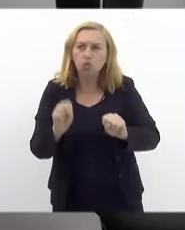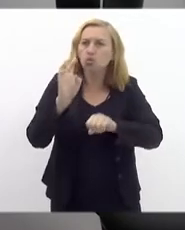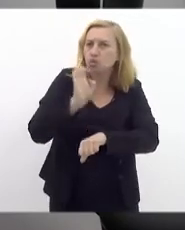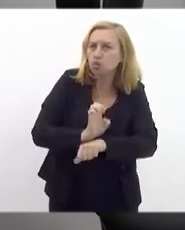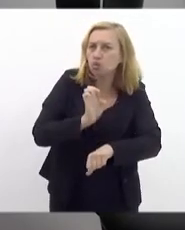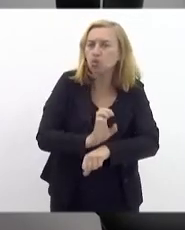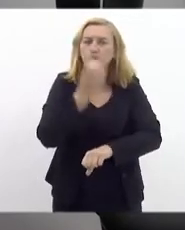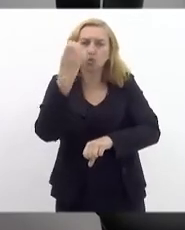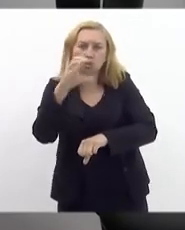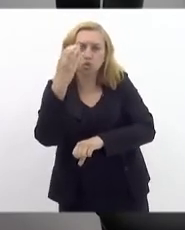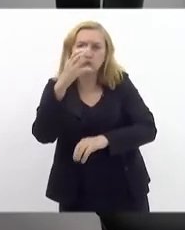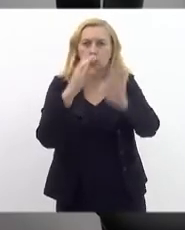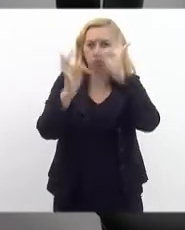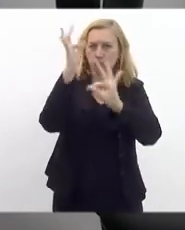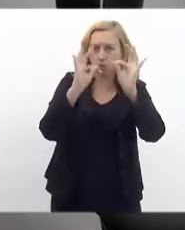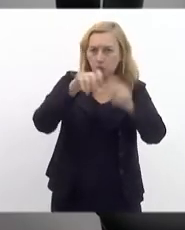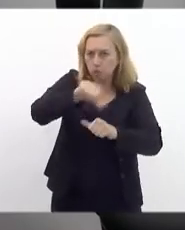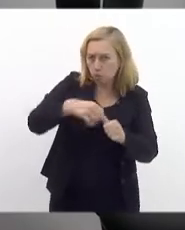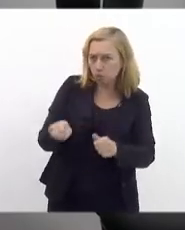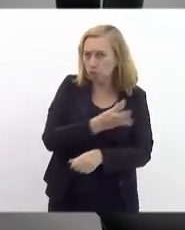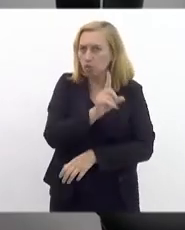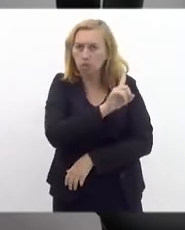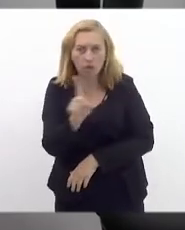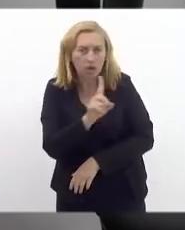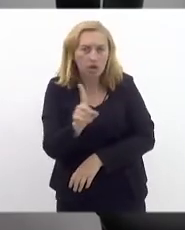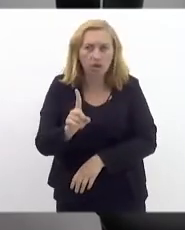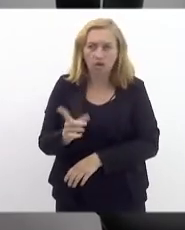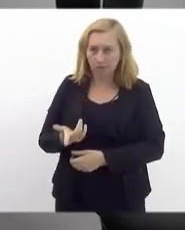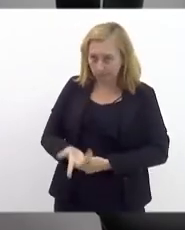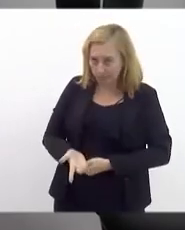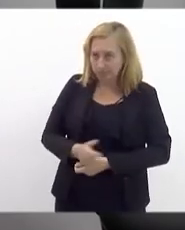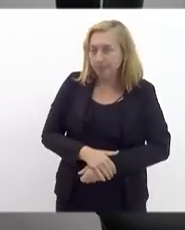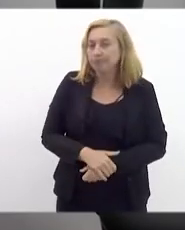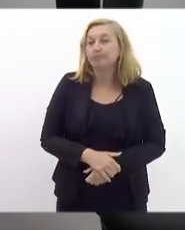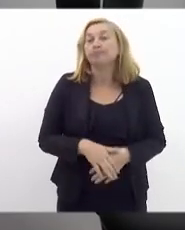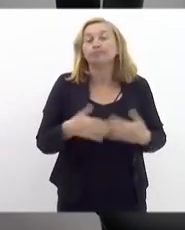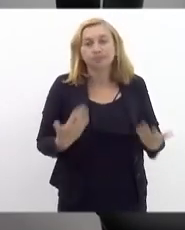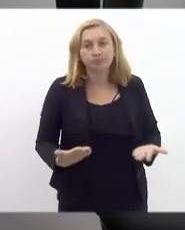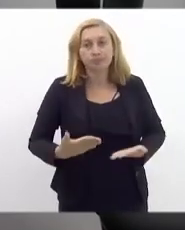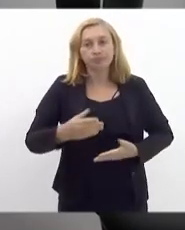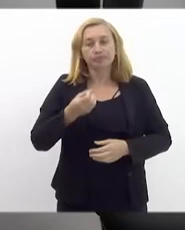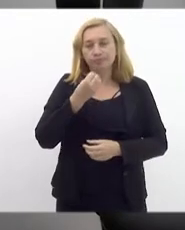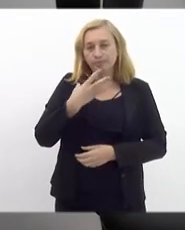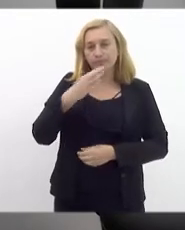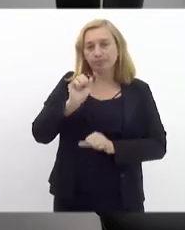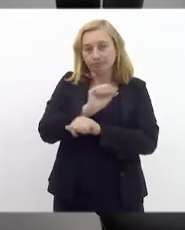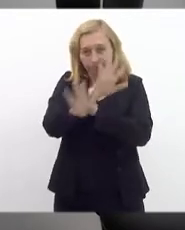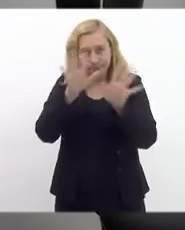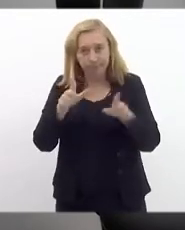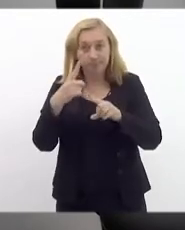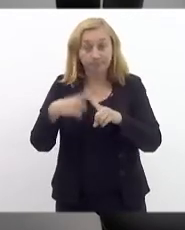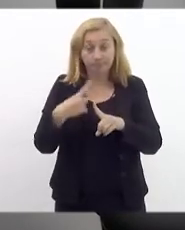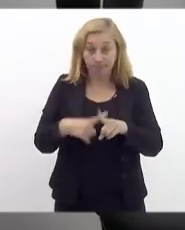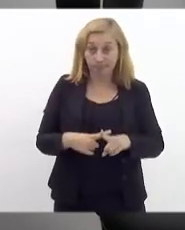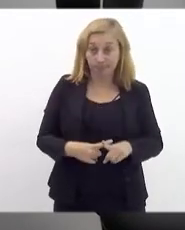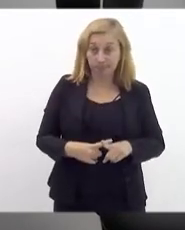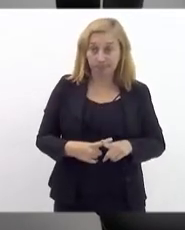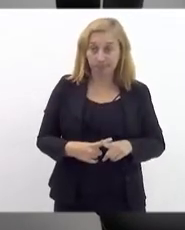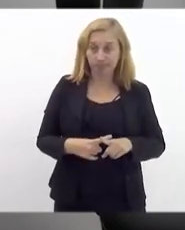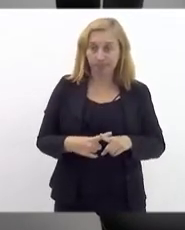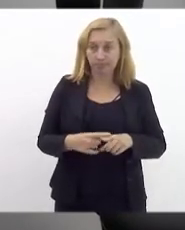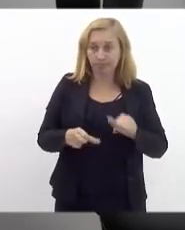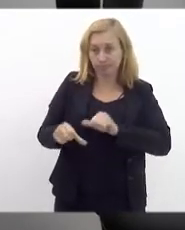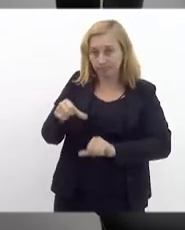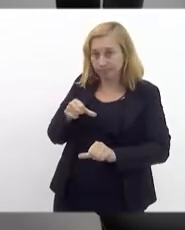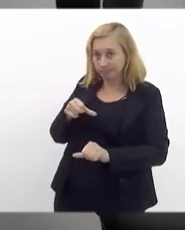de ciência, tecnologia e inovação. Não é um sistema estadual de inovação. Então, isso é bom que fique claro. Porque senão a gente inverte